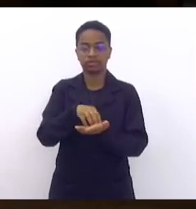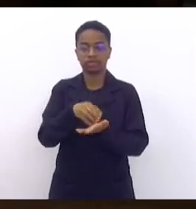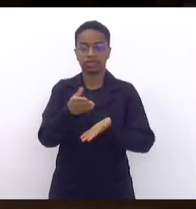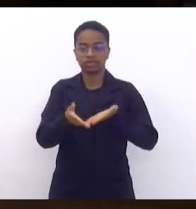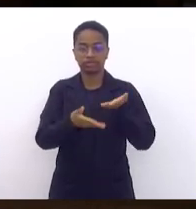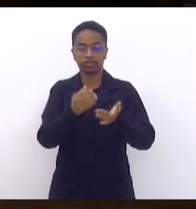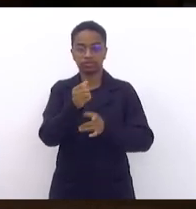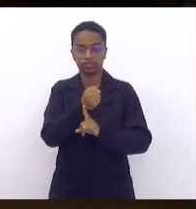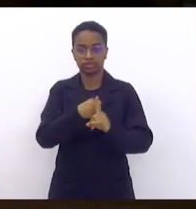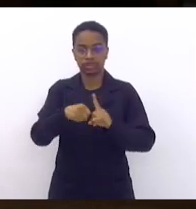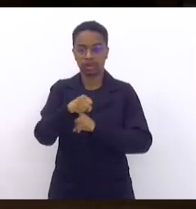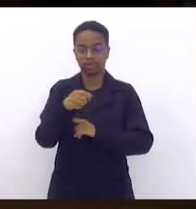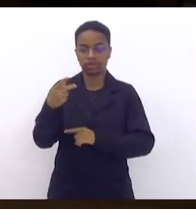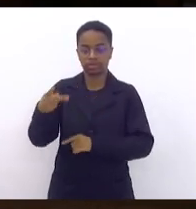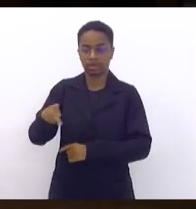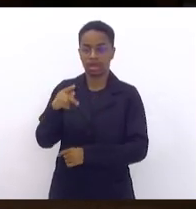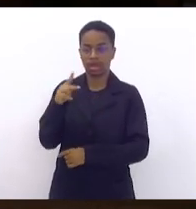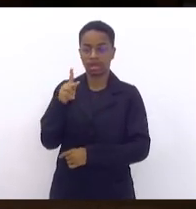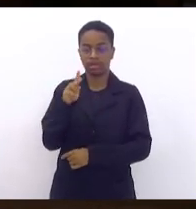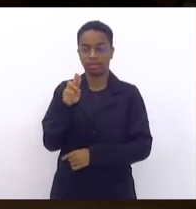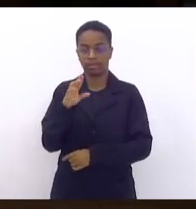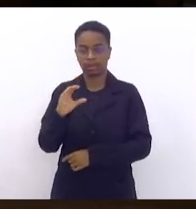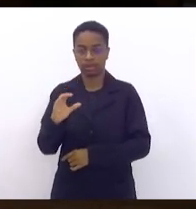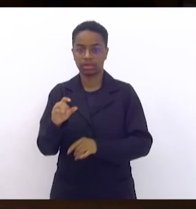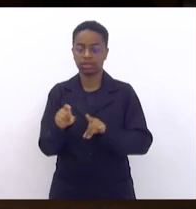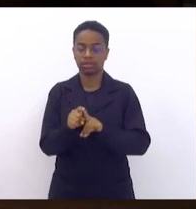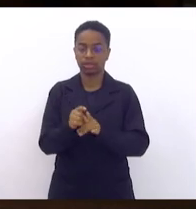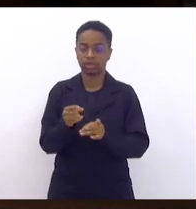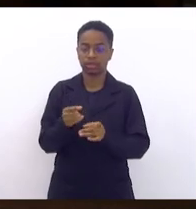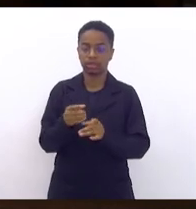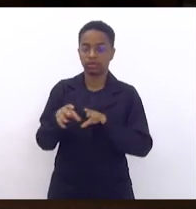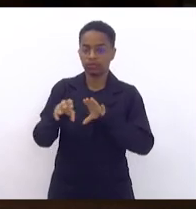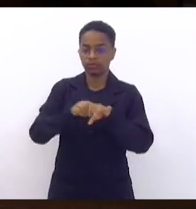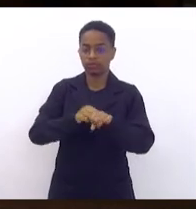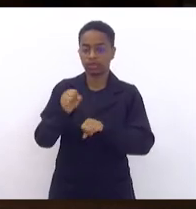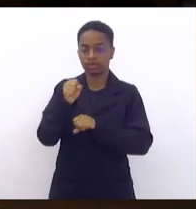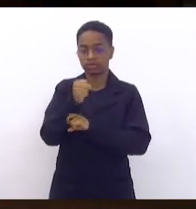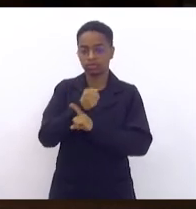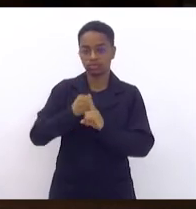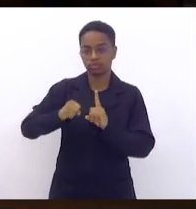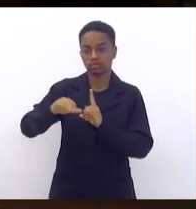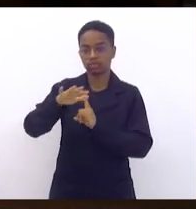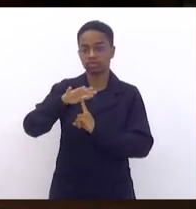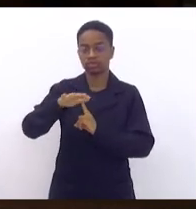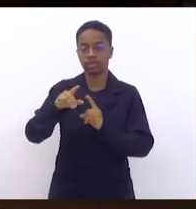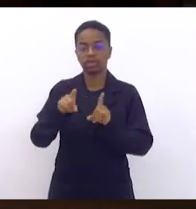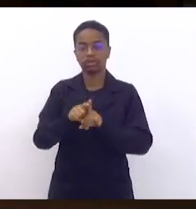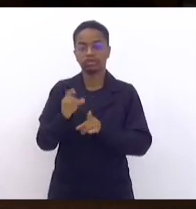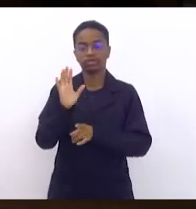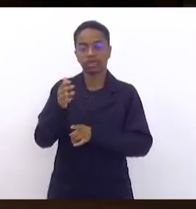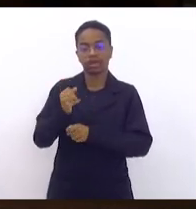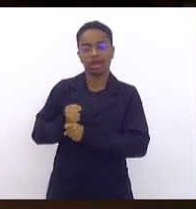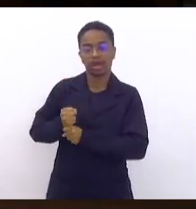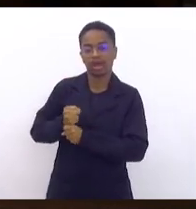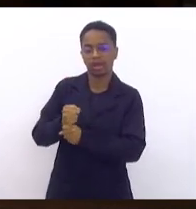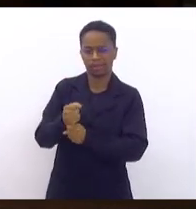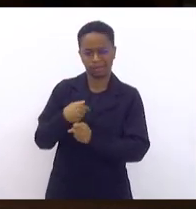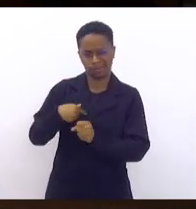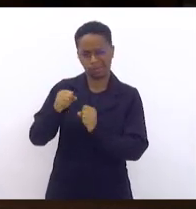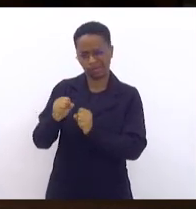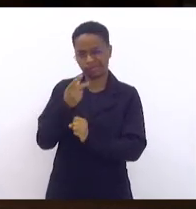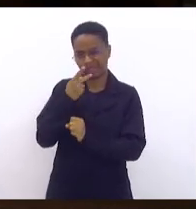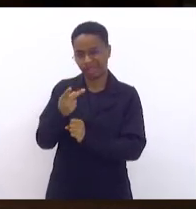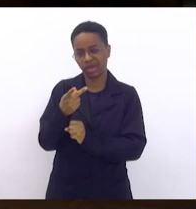da PUC Rio Valéria é também socióloga e já há muitos e muitos anos posso falar assim Valéria